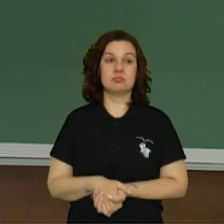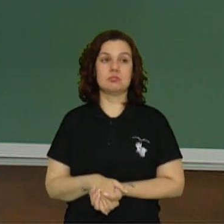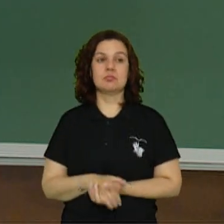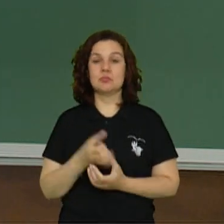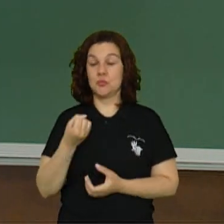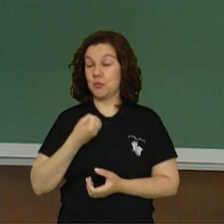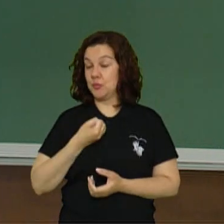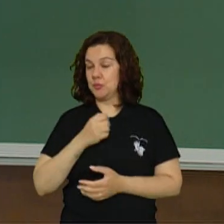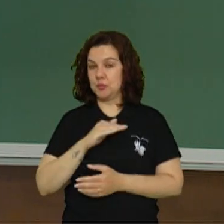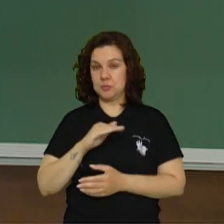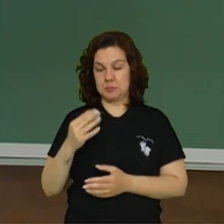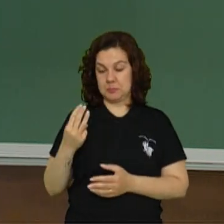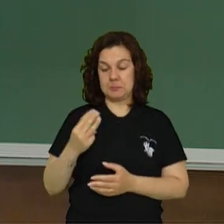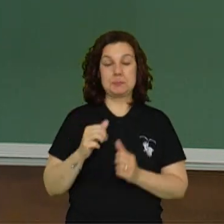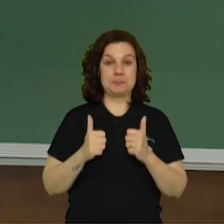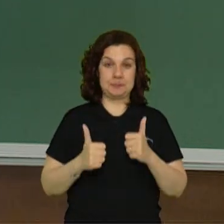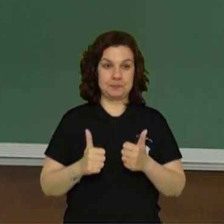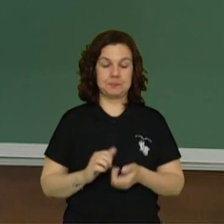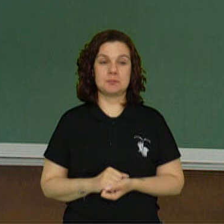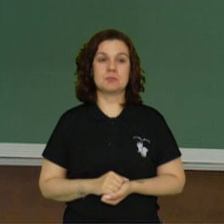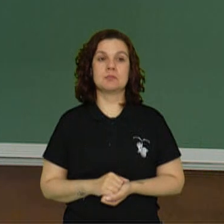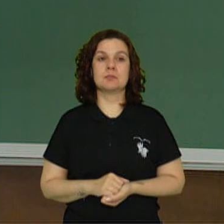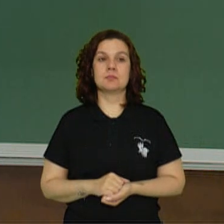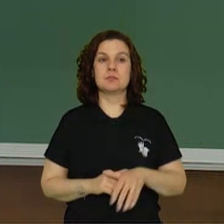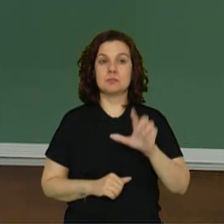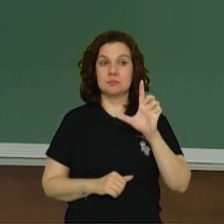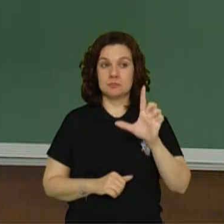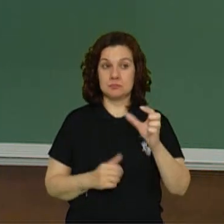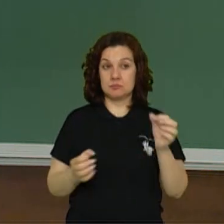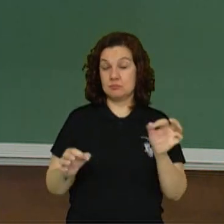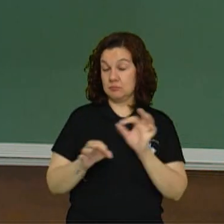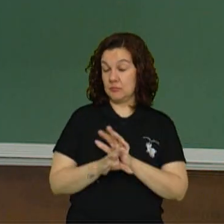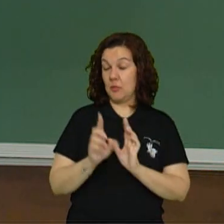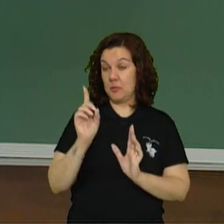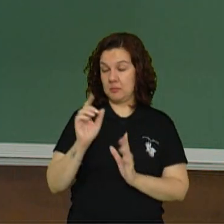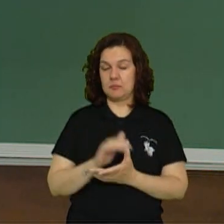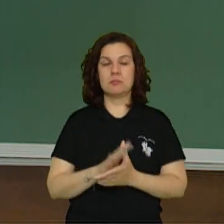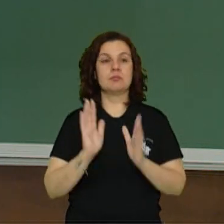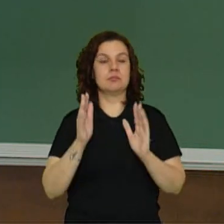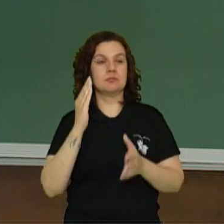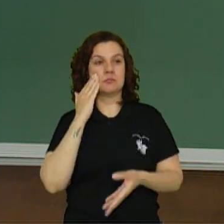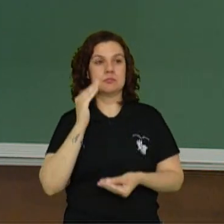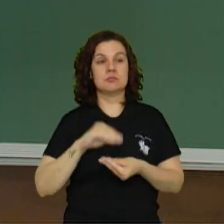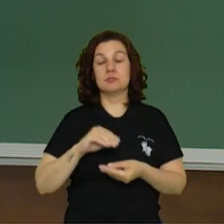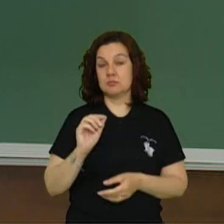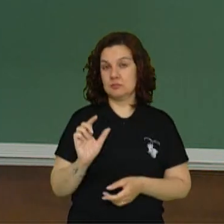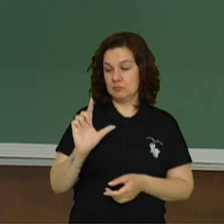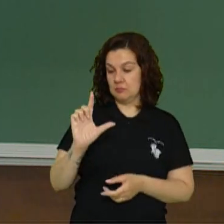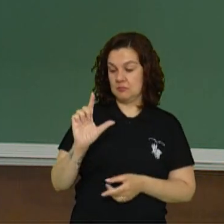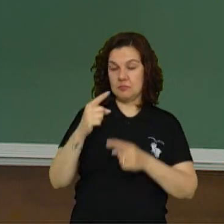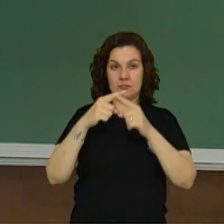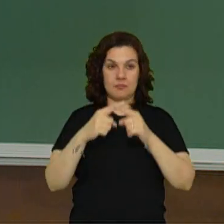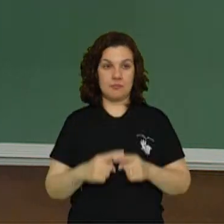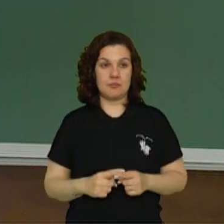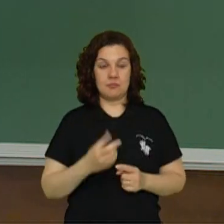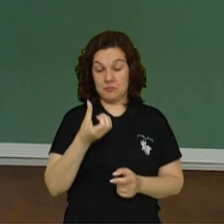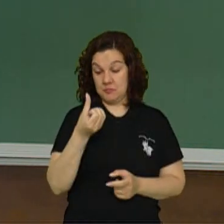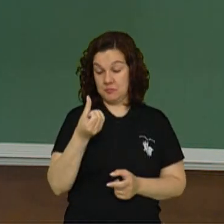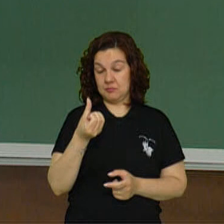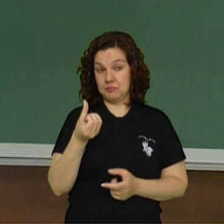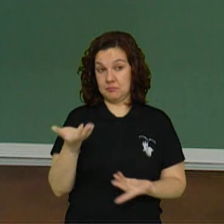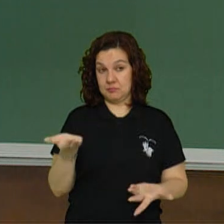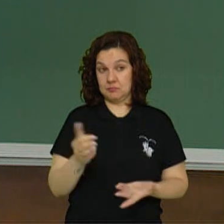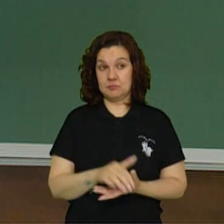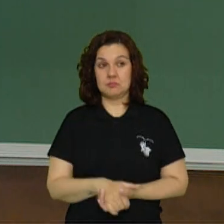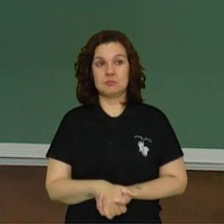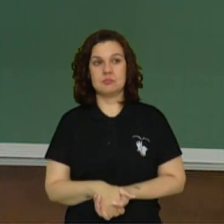fica só o 3, certo? Então, a parte do exercício já foi. Se eu sei a medida do lado, multiplico por 6, eu tenho